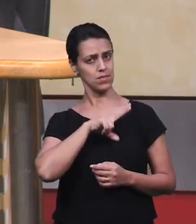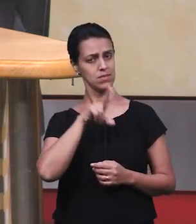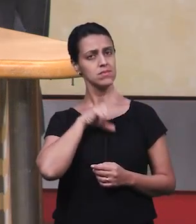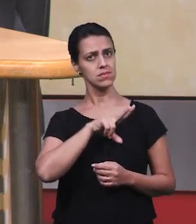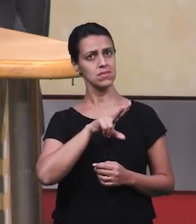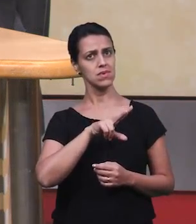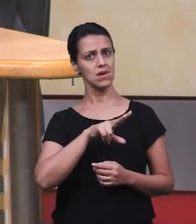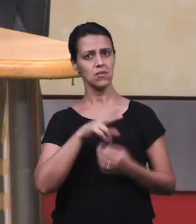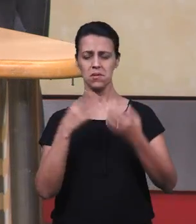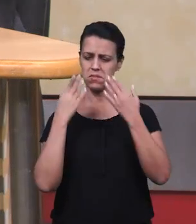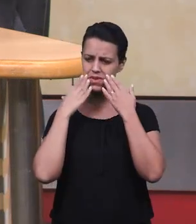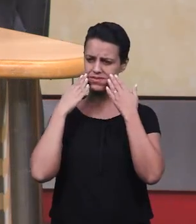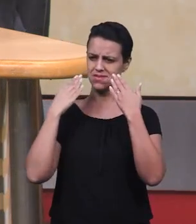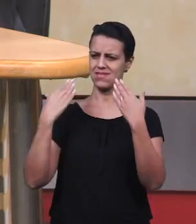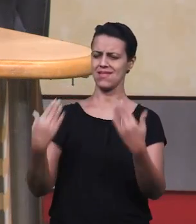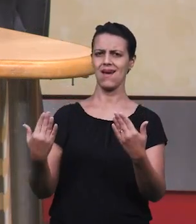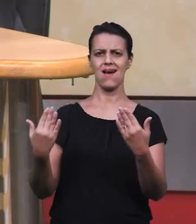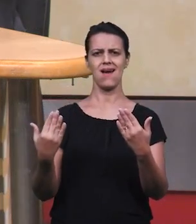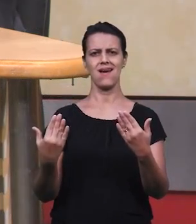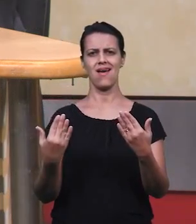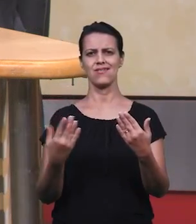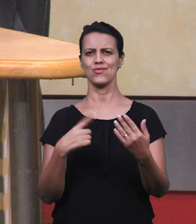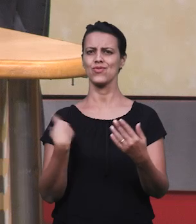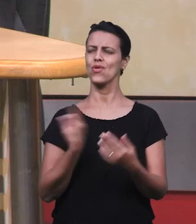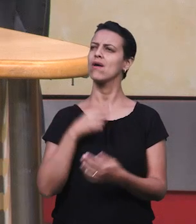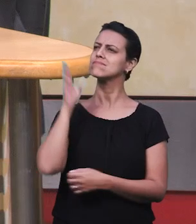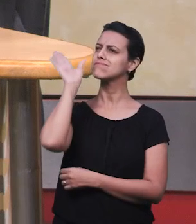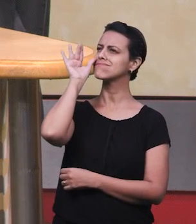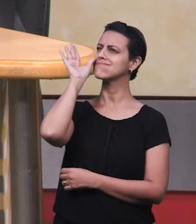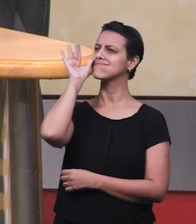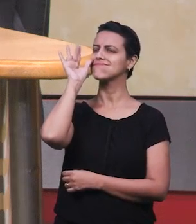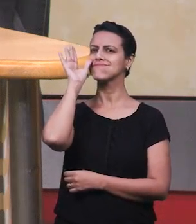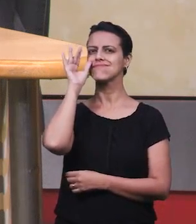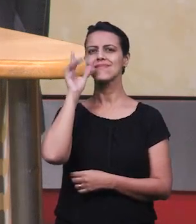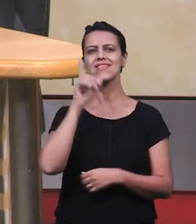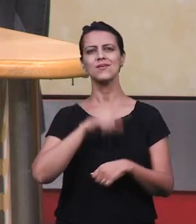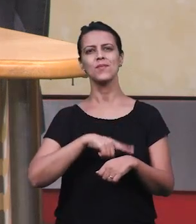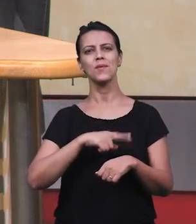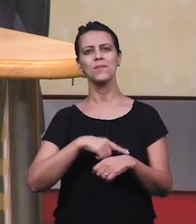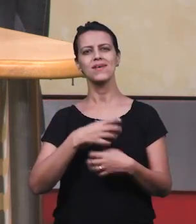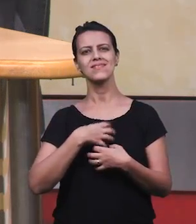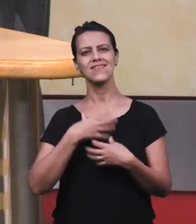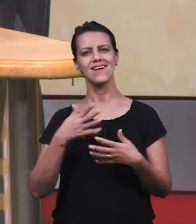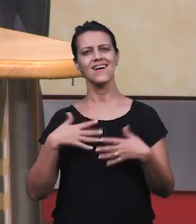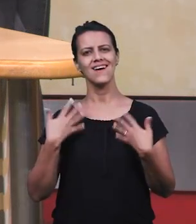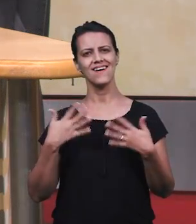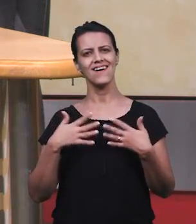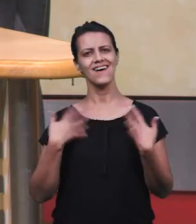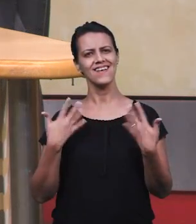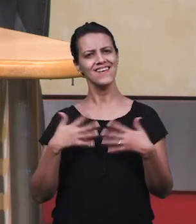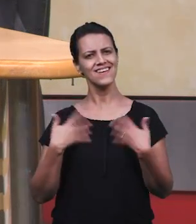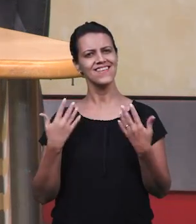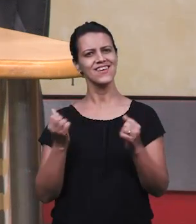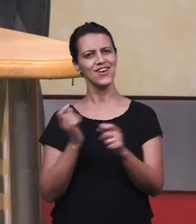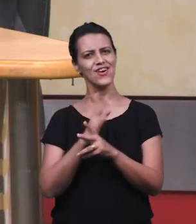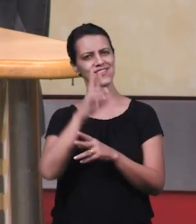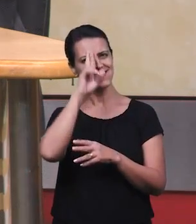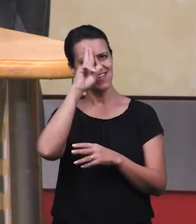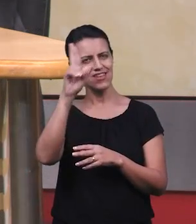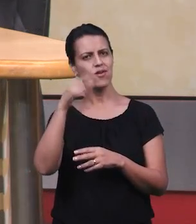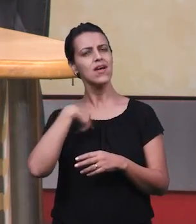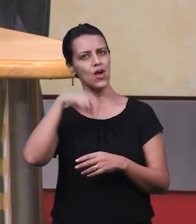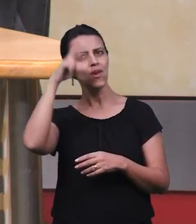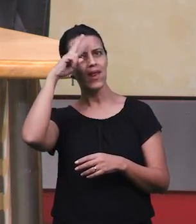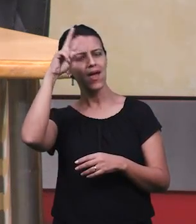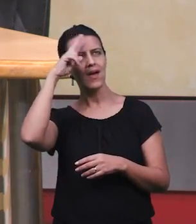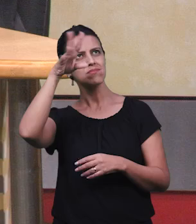foi apresentado, esse grupo foi apresentado a nós e ali houve um momento de muita glorificação ao Senhor. E eu me lembro da expressão,